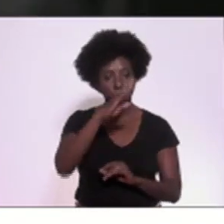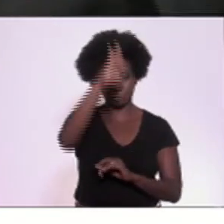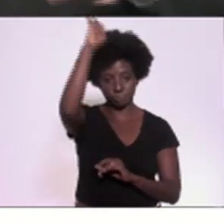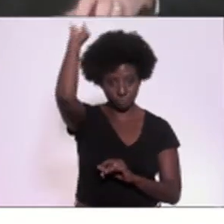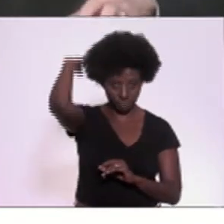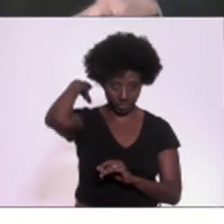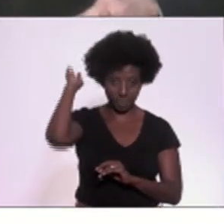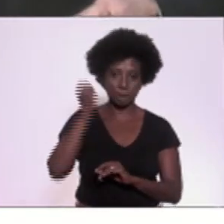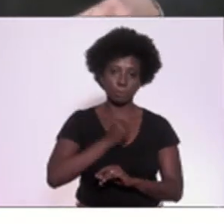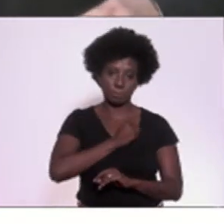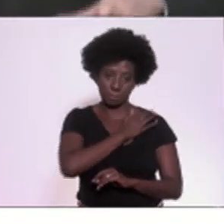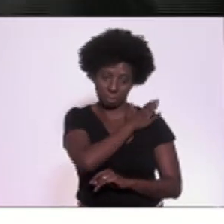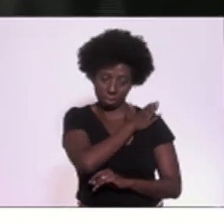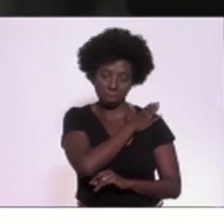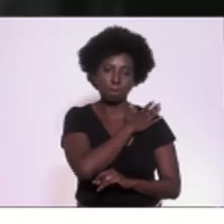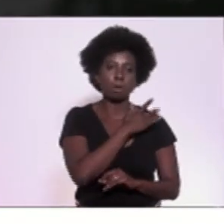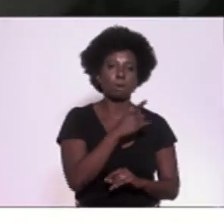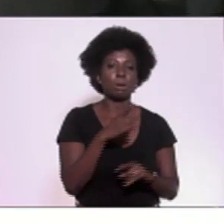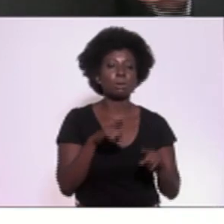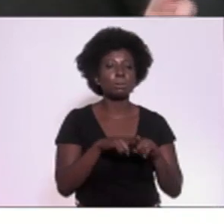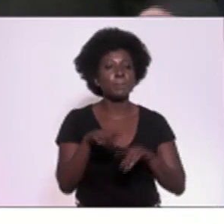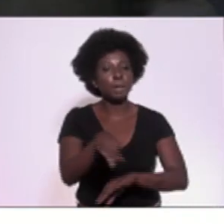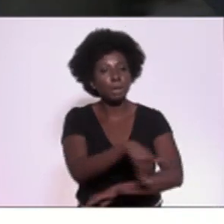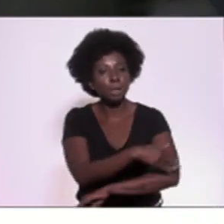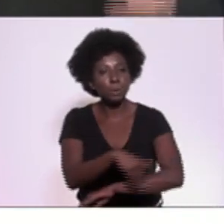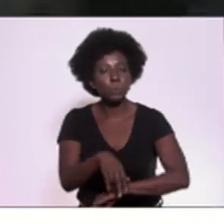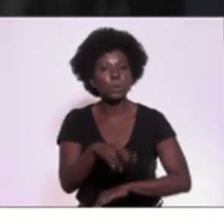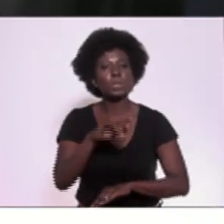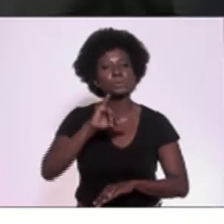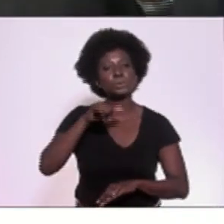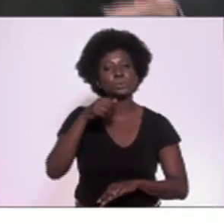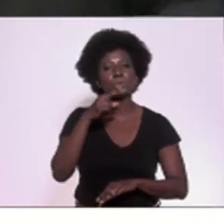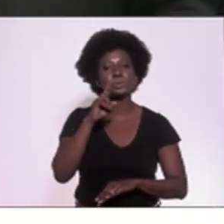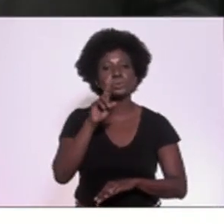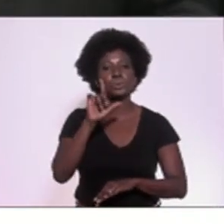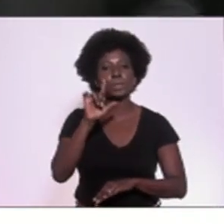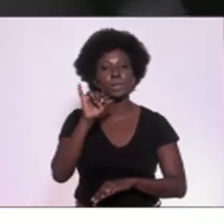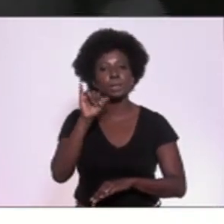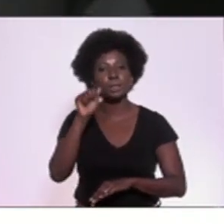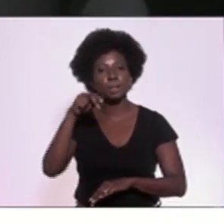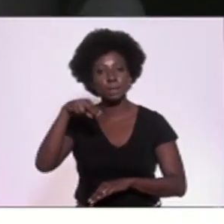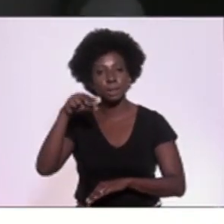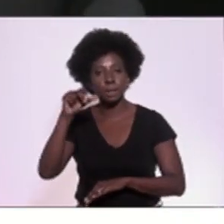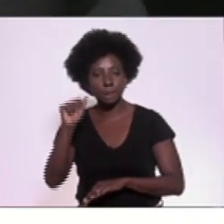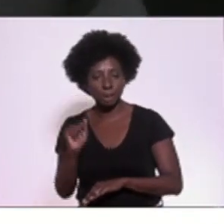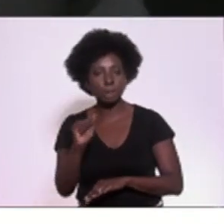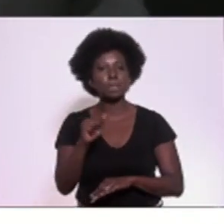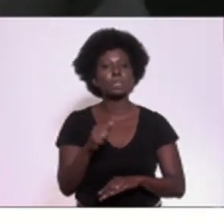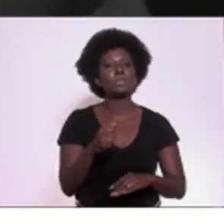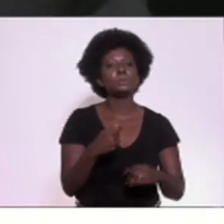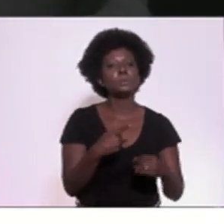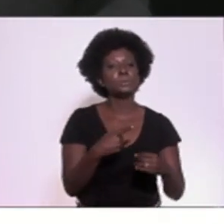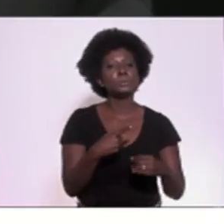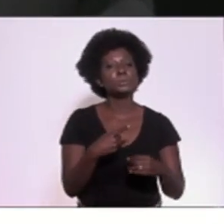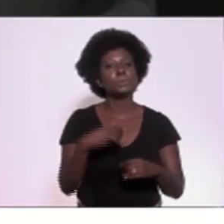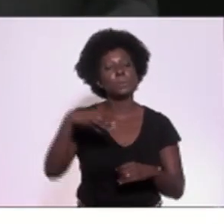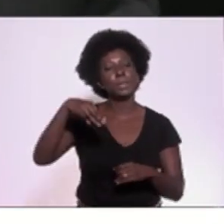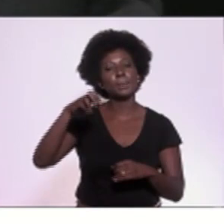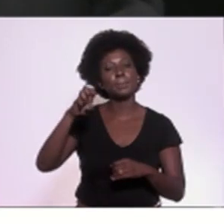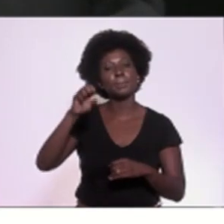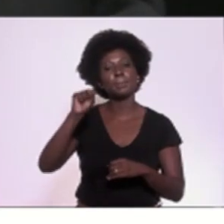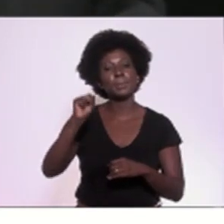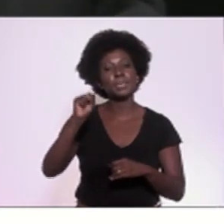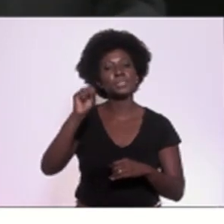Militar do Estado do Rio de Janeiro, a Rua Juliano, número 478, bairro Santo Elias, no município de Mesquita. Parecer da